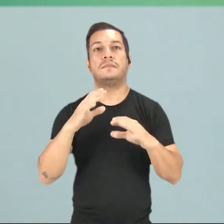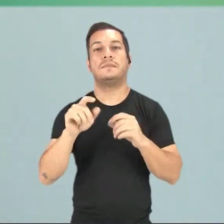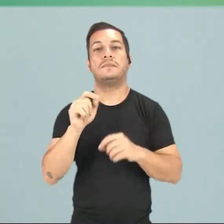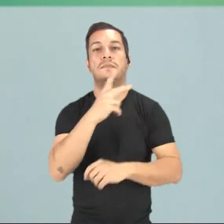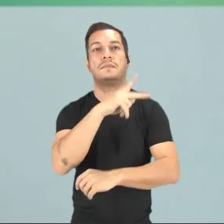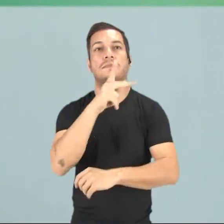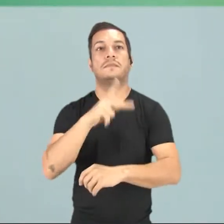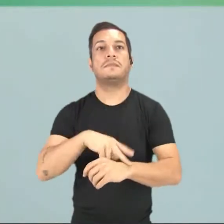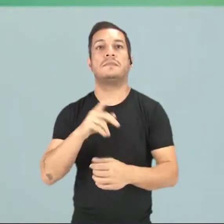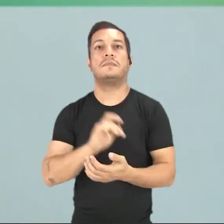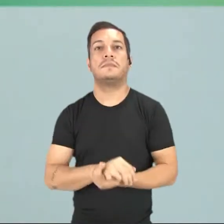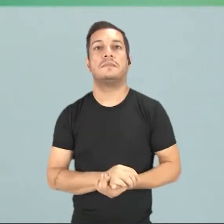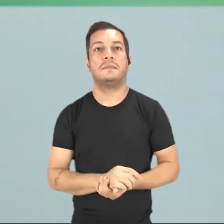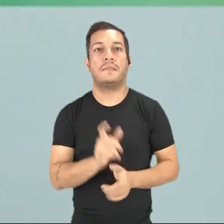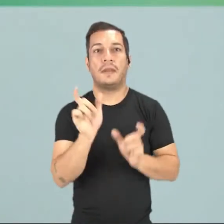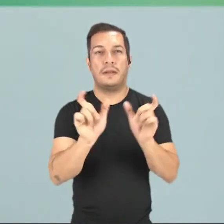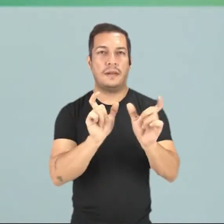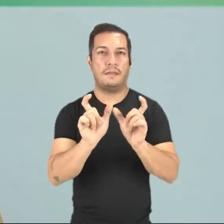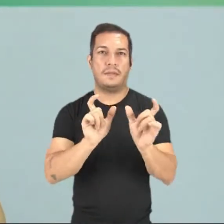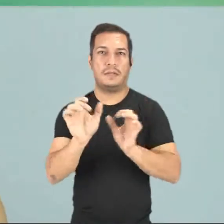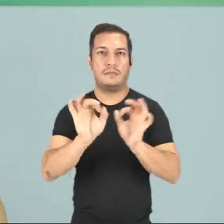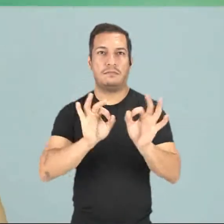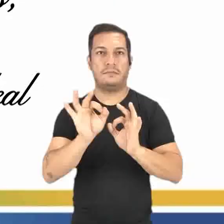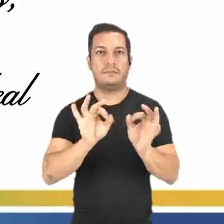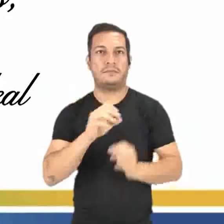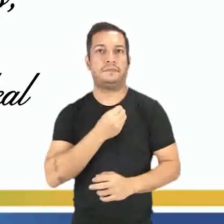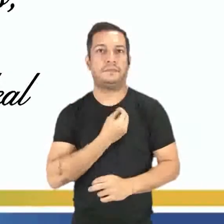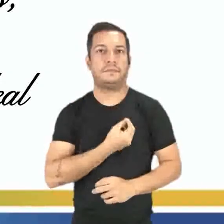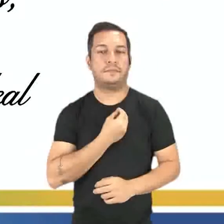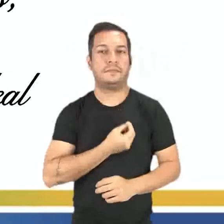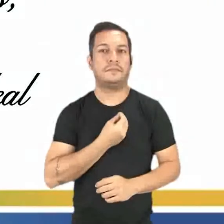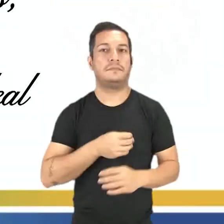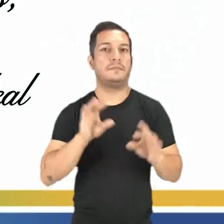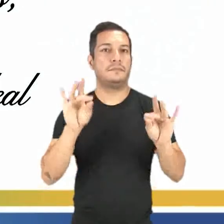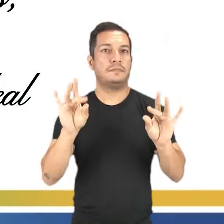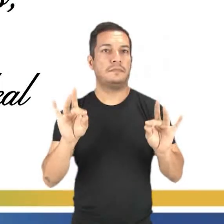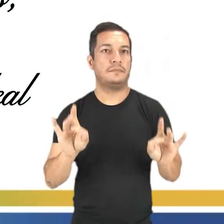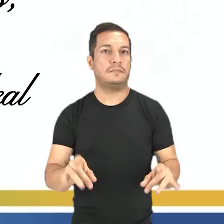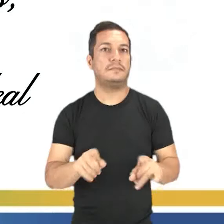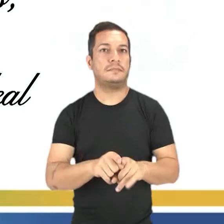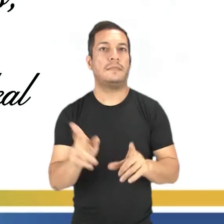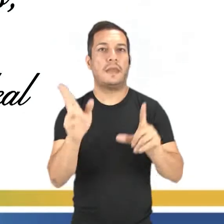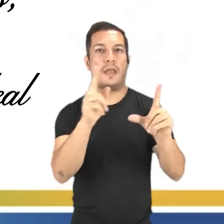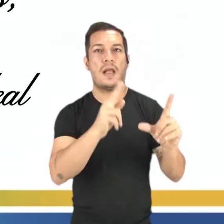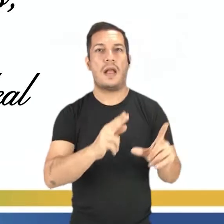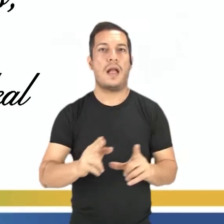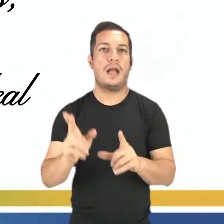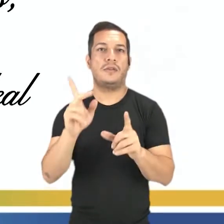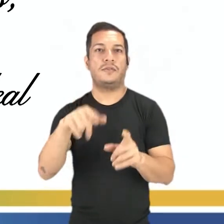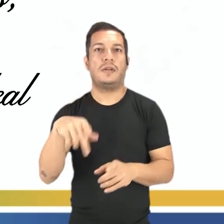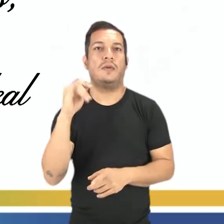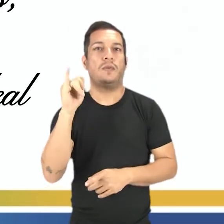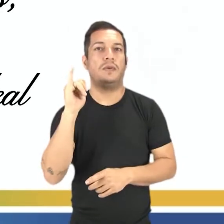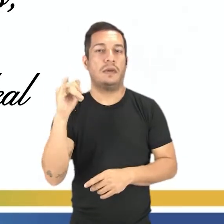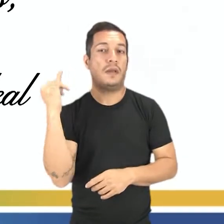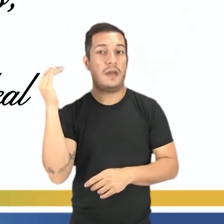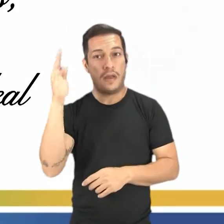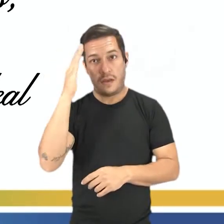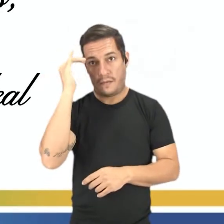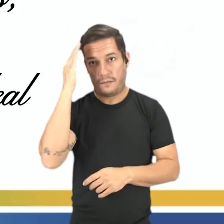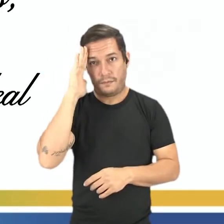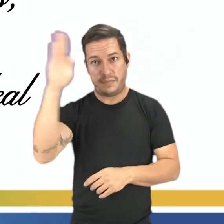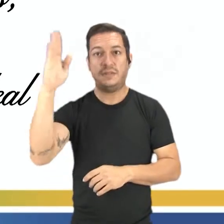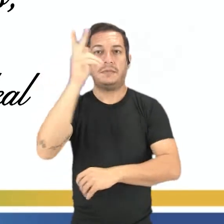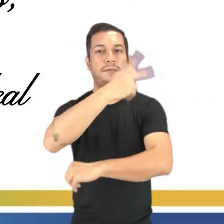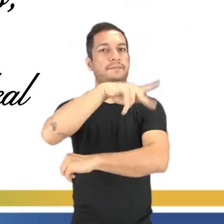parnasianismo. Lapidação das palavras, presente o descritivismo. Arte pela arte é o ideal